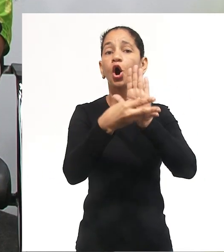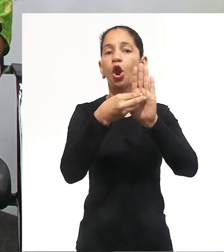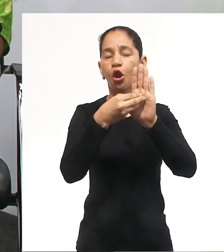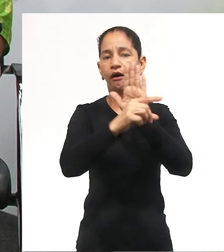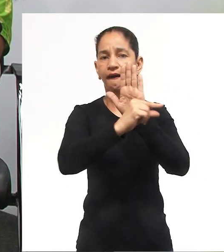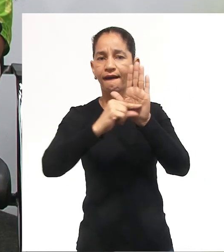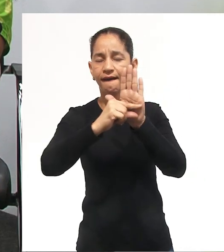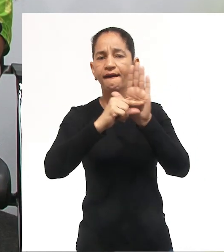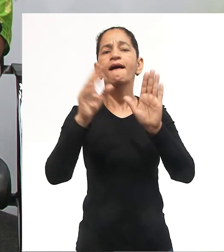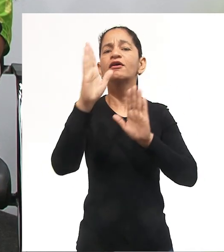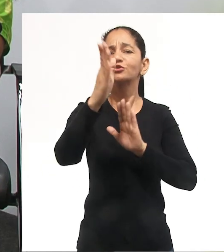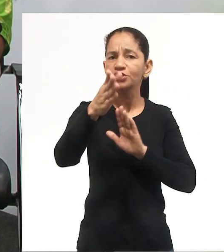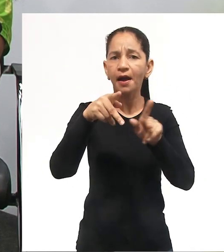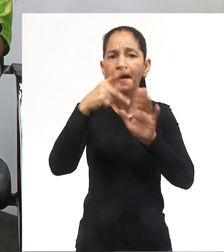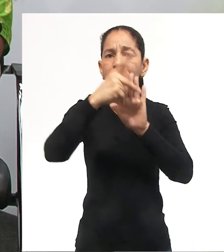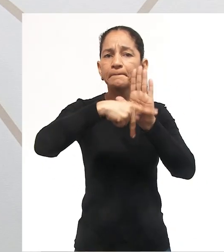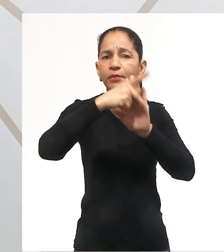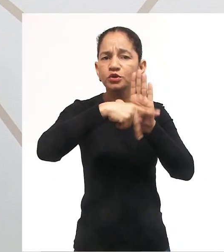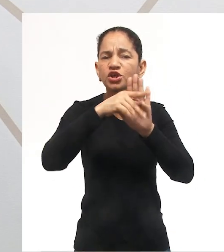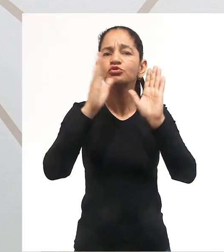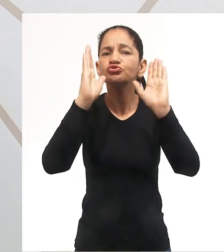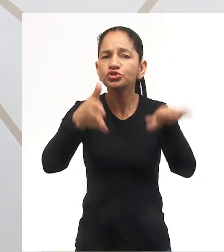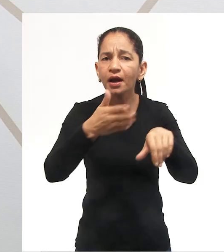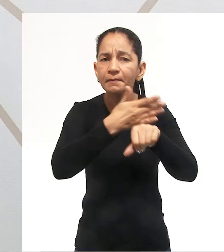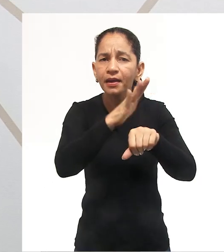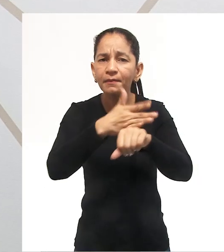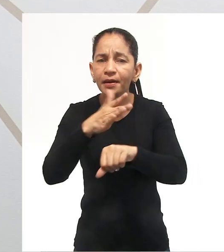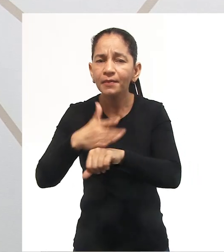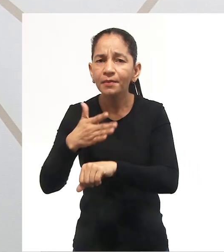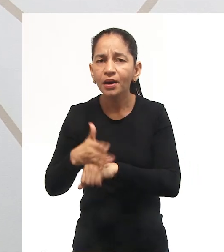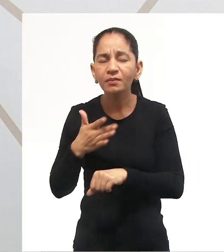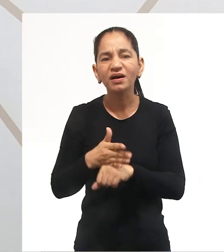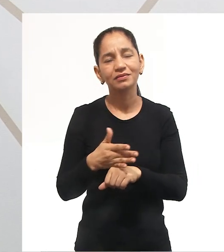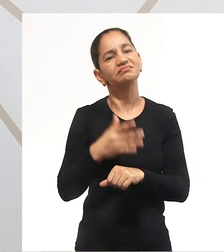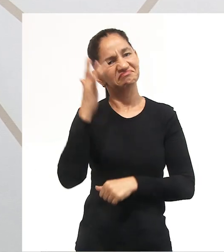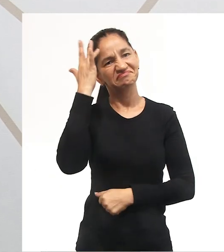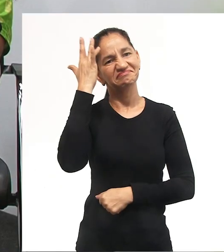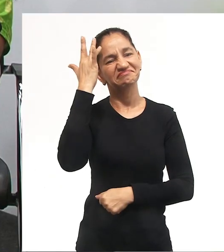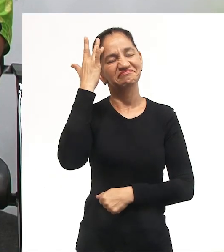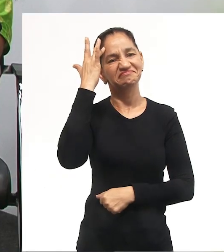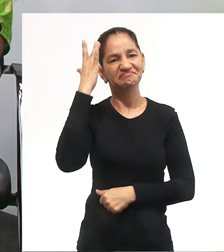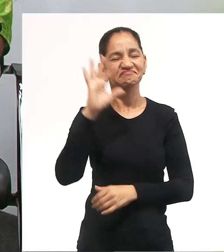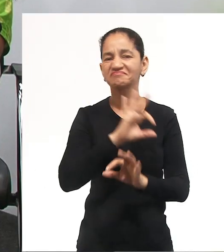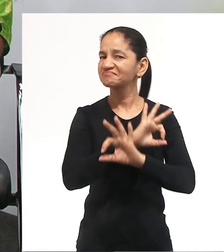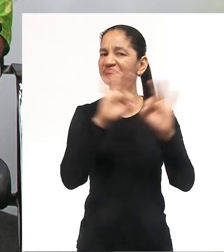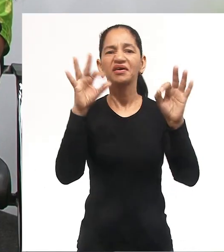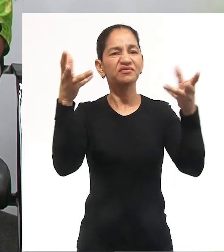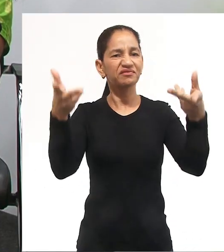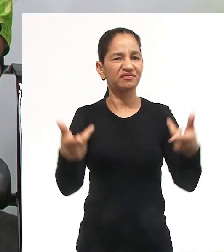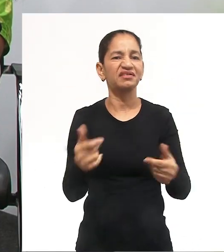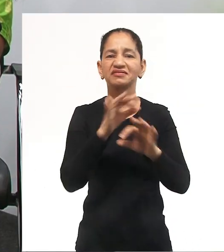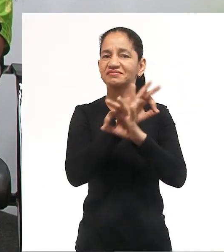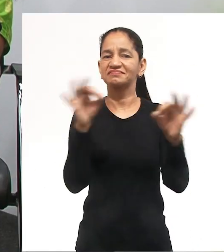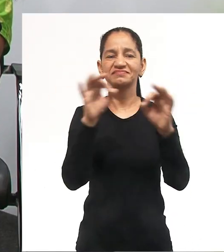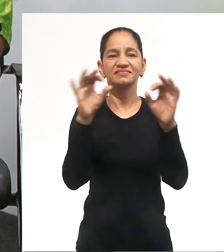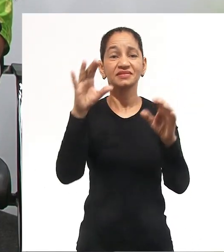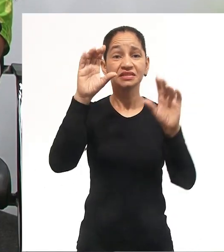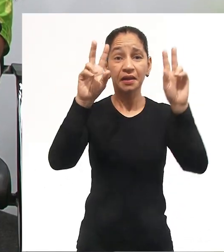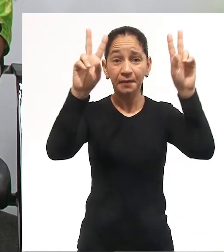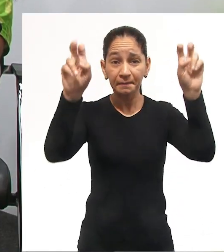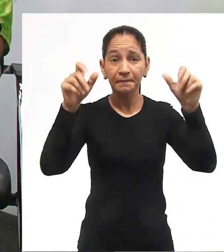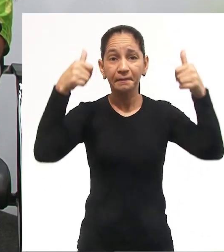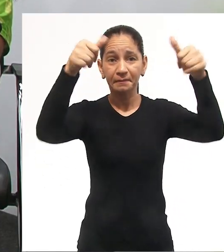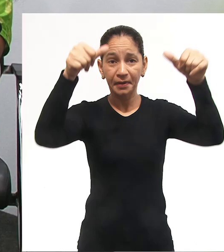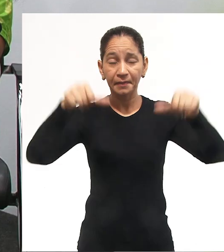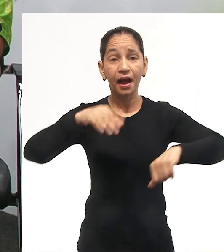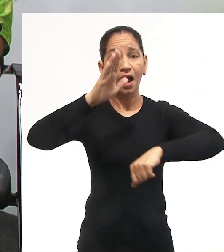se você já participou de algum projeto, de alguma prática. Nós acho que fechamos com chave de ouro, chamando e também falando para o professor que agora